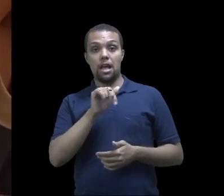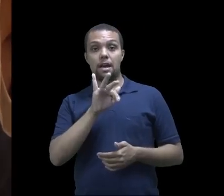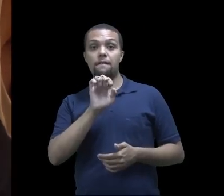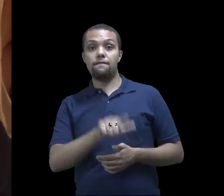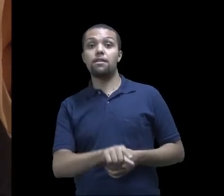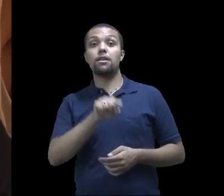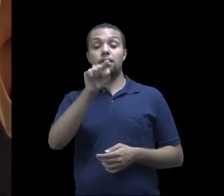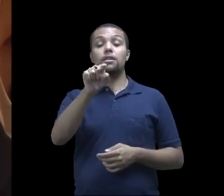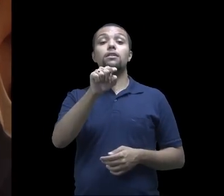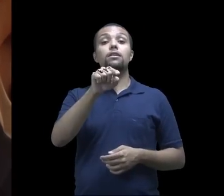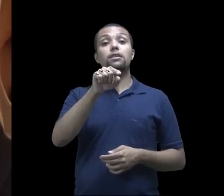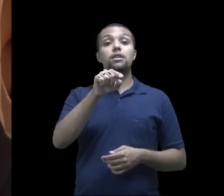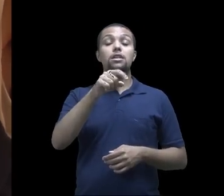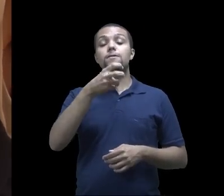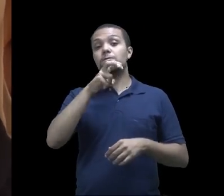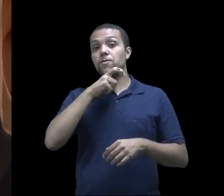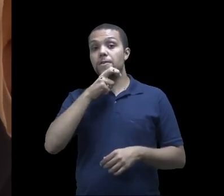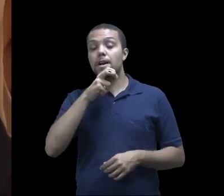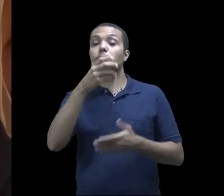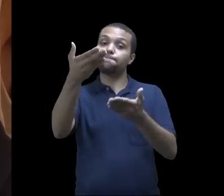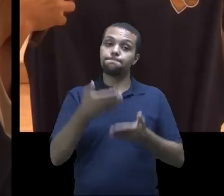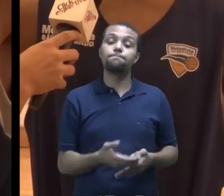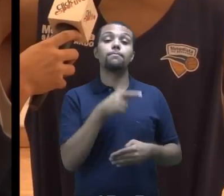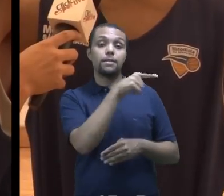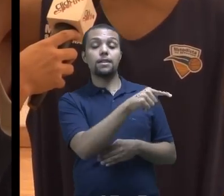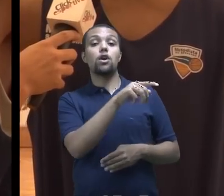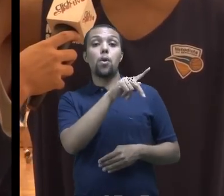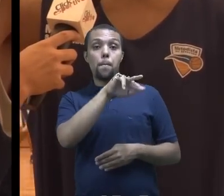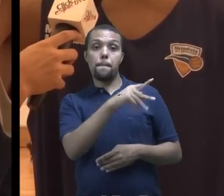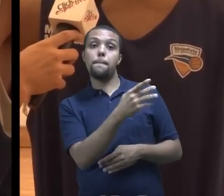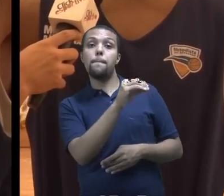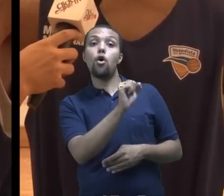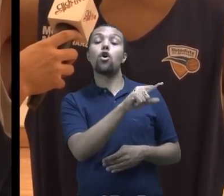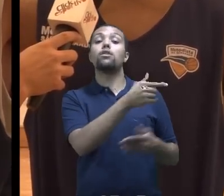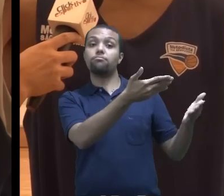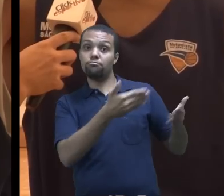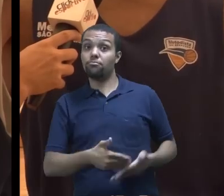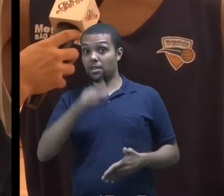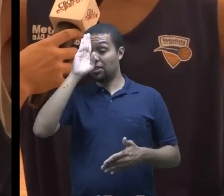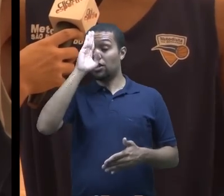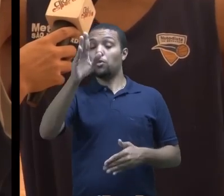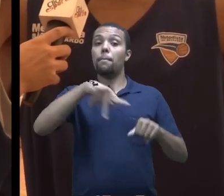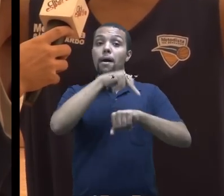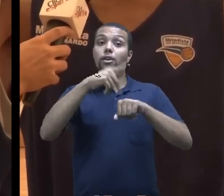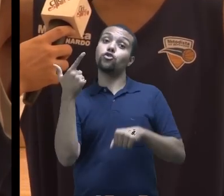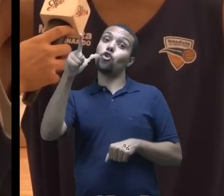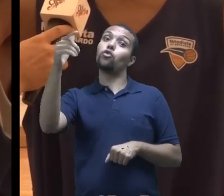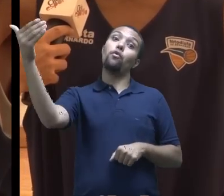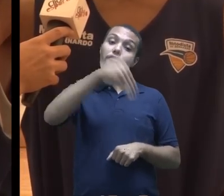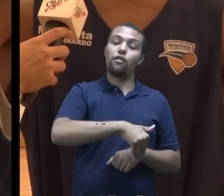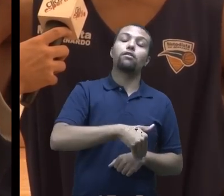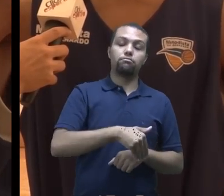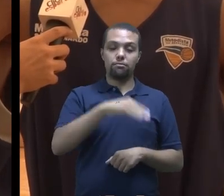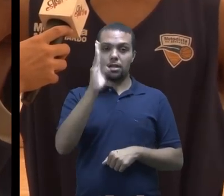Rafael Castellón, que estava na NBB em Sorocaba, e o panameño Muñoz, armador que veio direto do Panamá